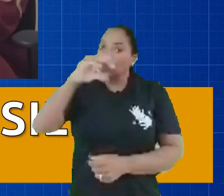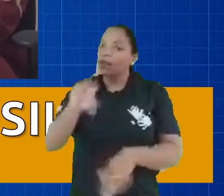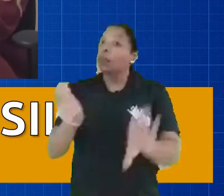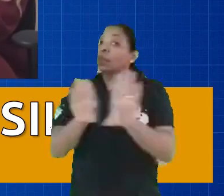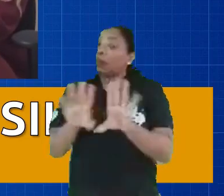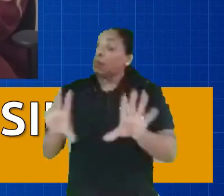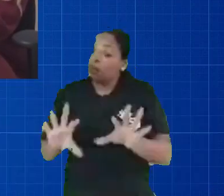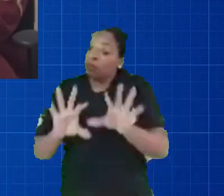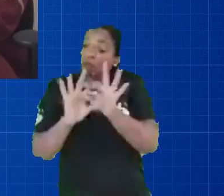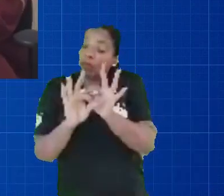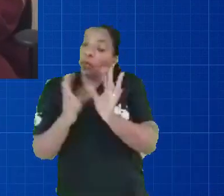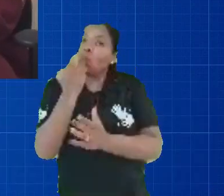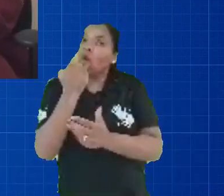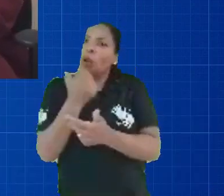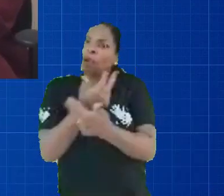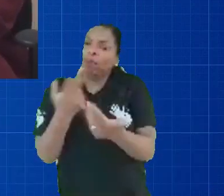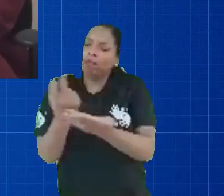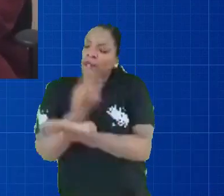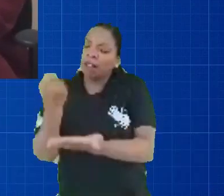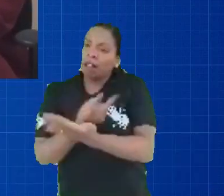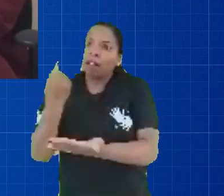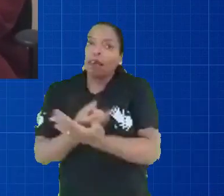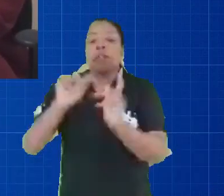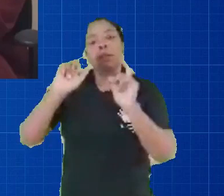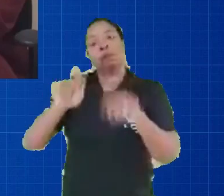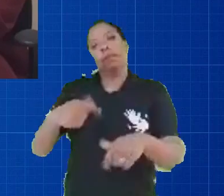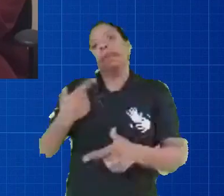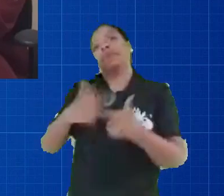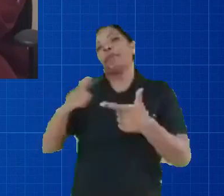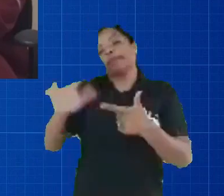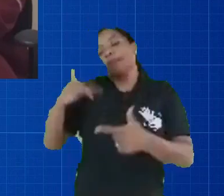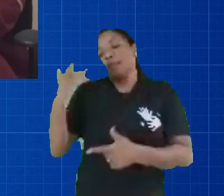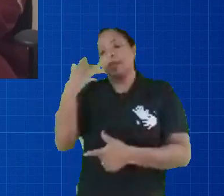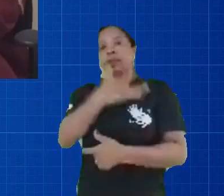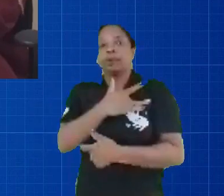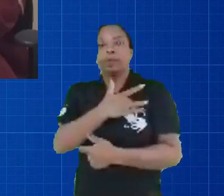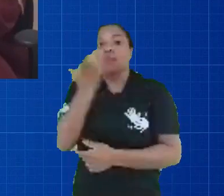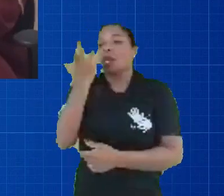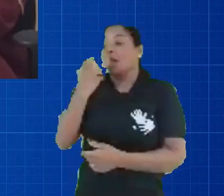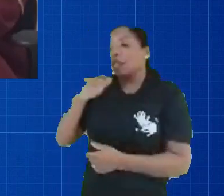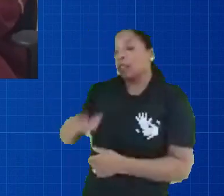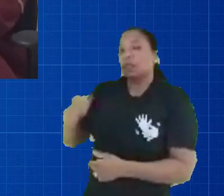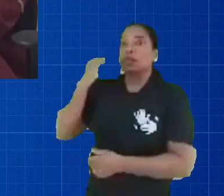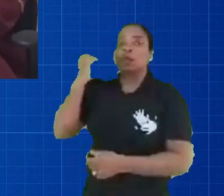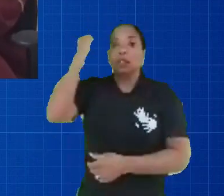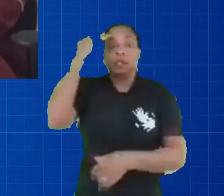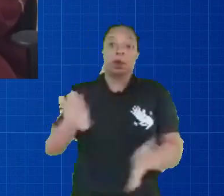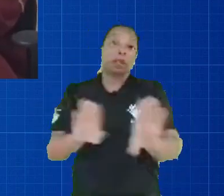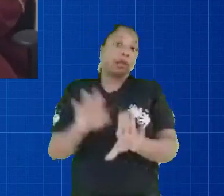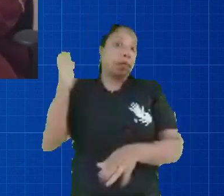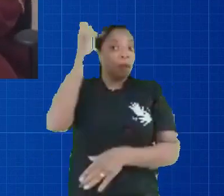crianças, os adolescentes, né? Até para nós adultos também. Mas esse impacto nas crianças e adolescentes é até maior, né?